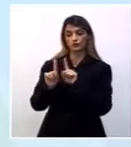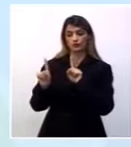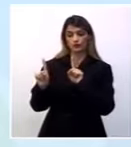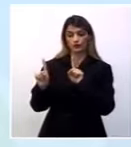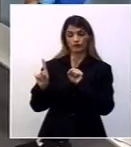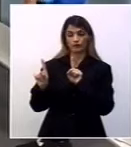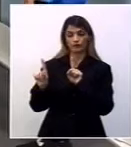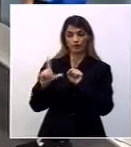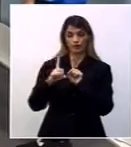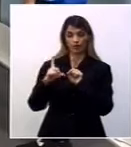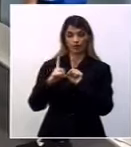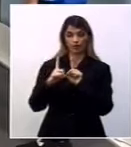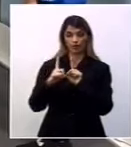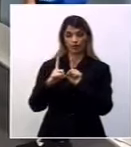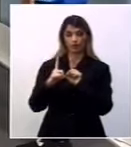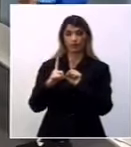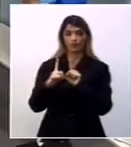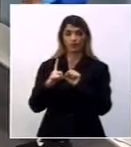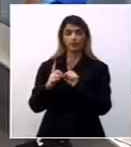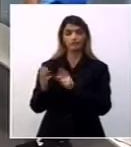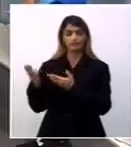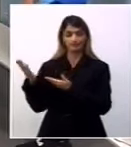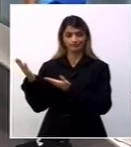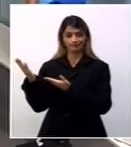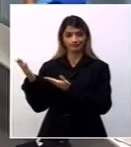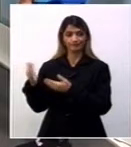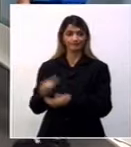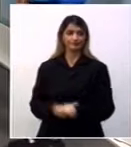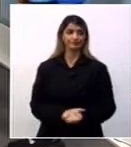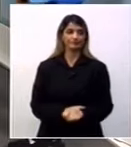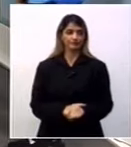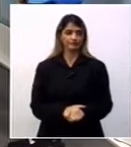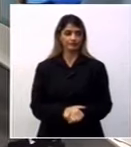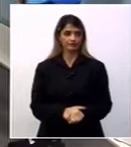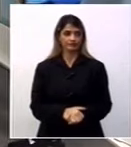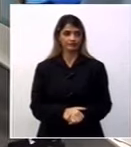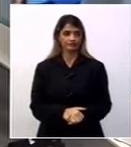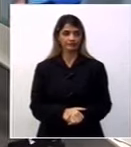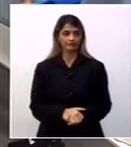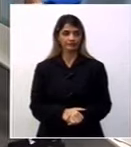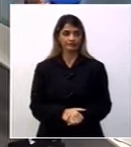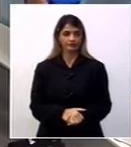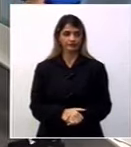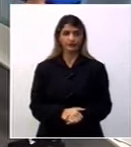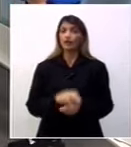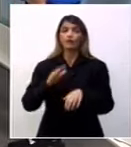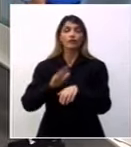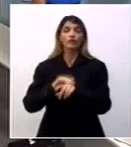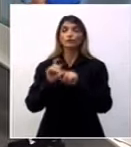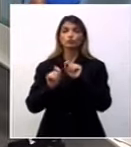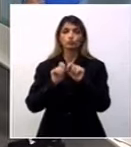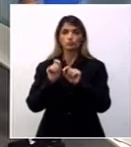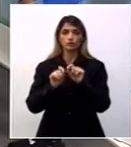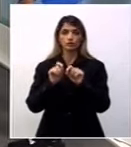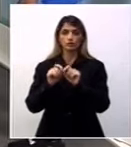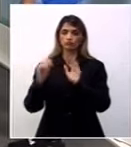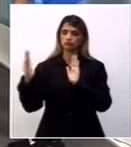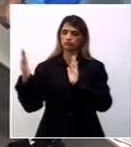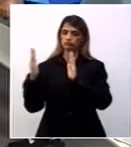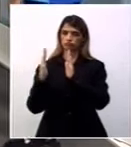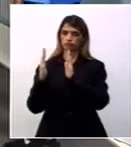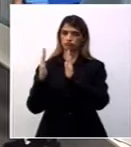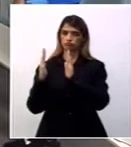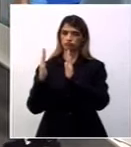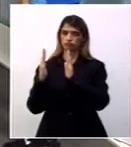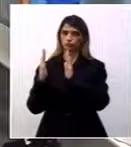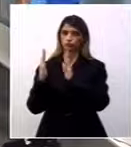favor. Então, o que acontece? O povo fica, né, essa luta é realizada da seguinte maneira. Fica de frente, o chefe